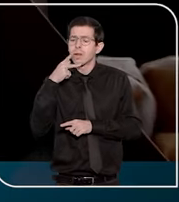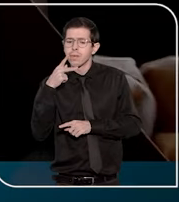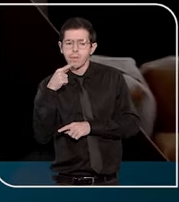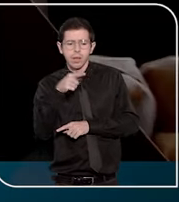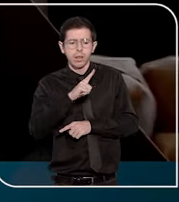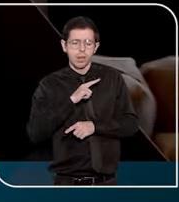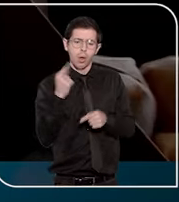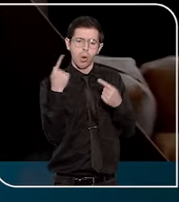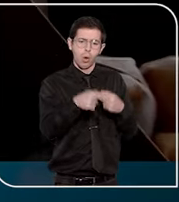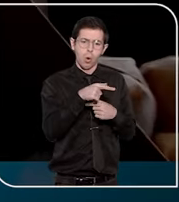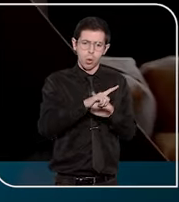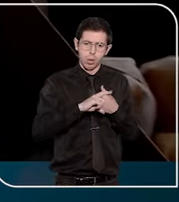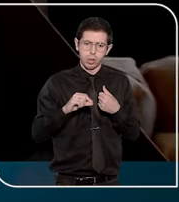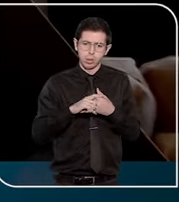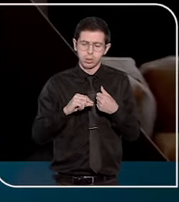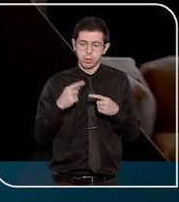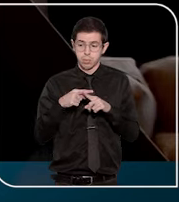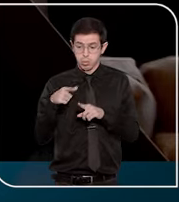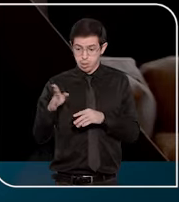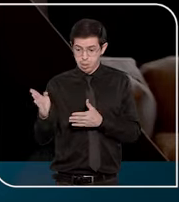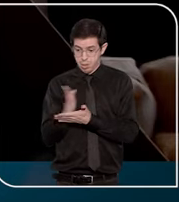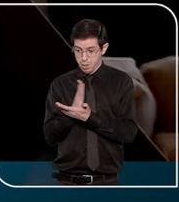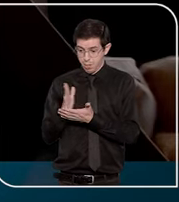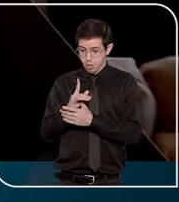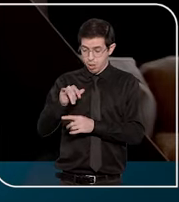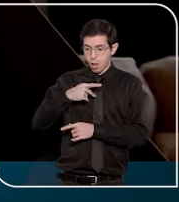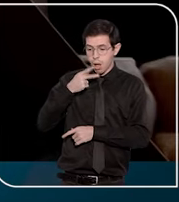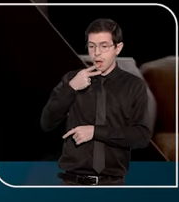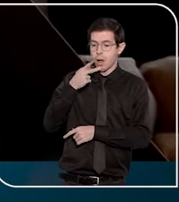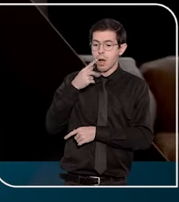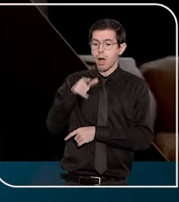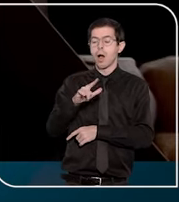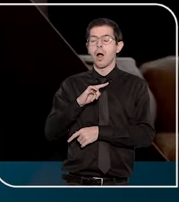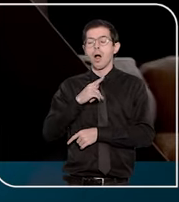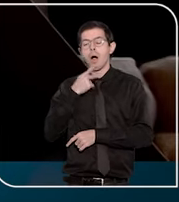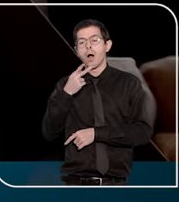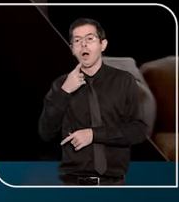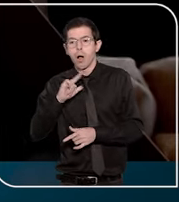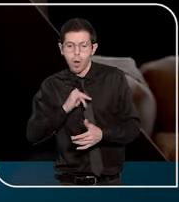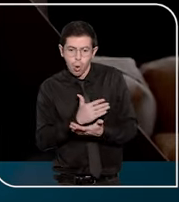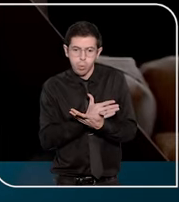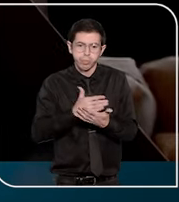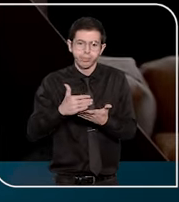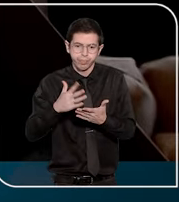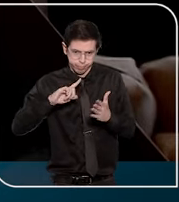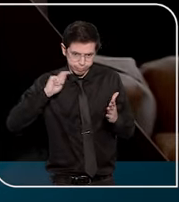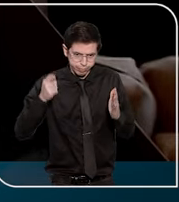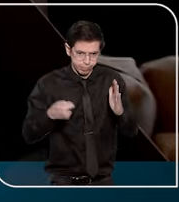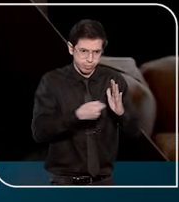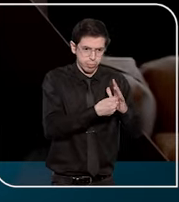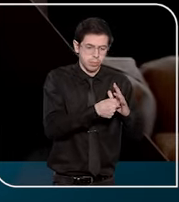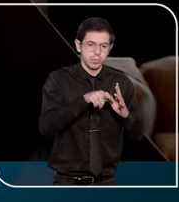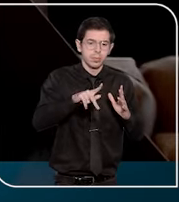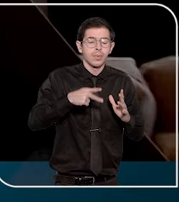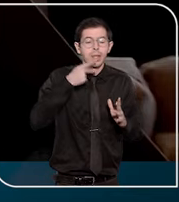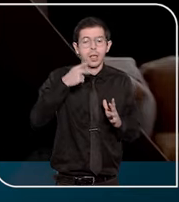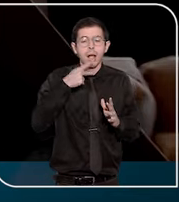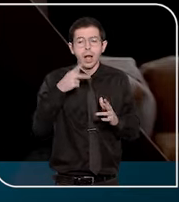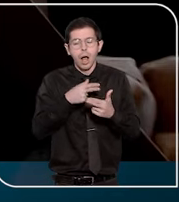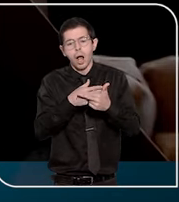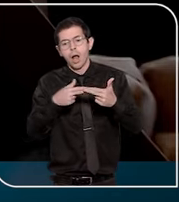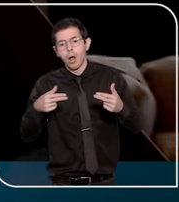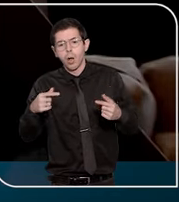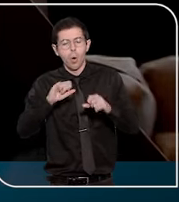partes, quando deduzem as suas pretensões lá nas suas petições iniciais, elas fazem determinadas alegações, ou